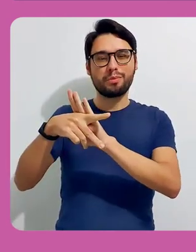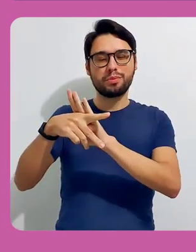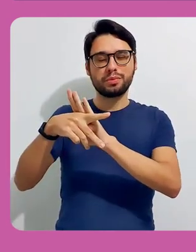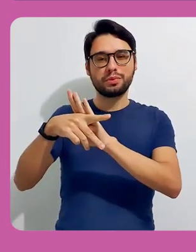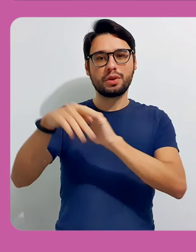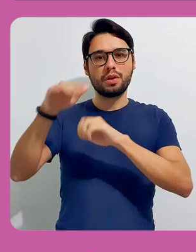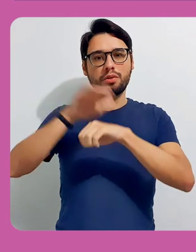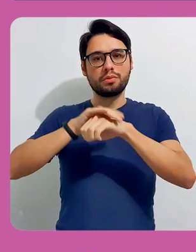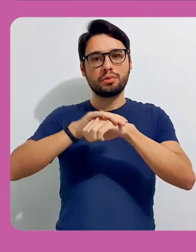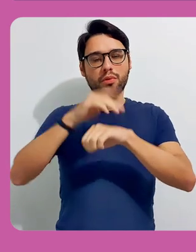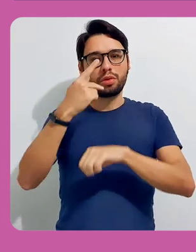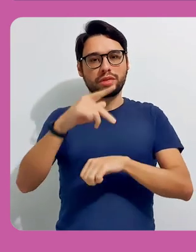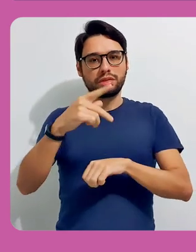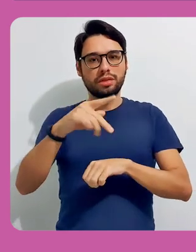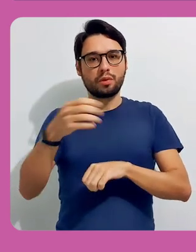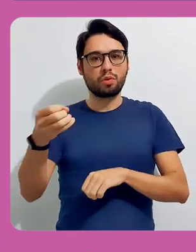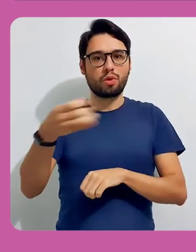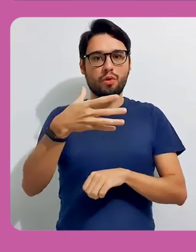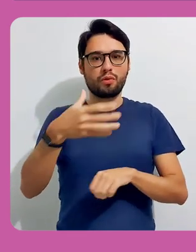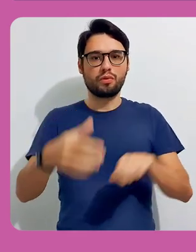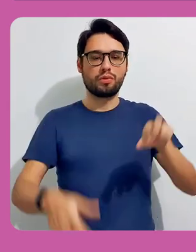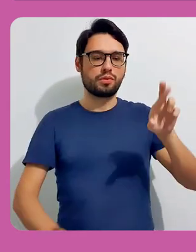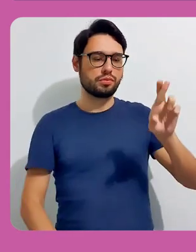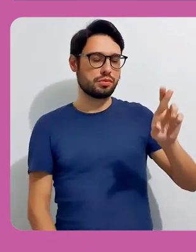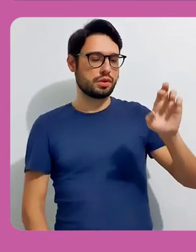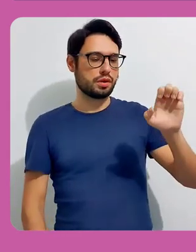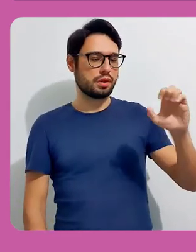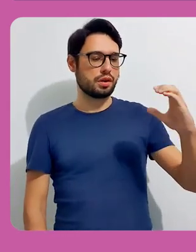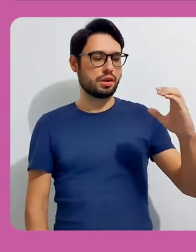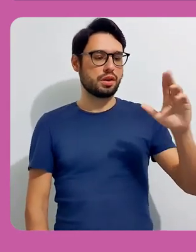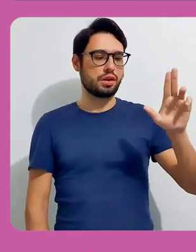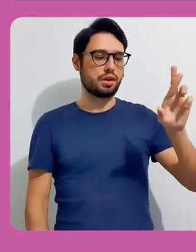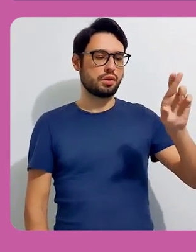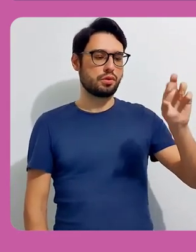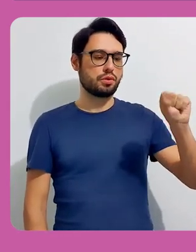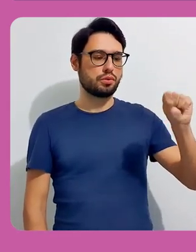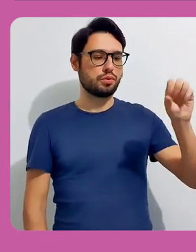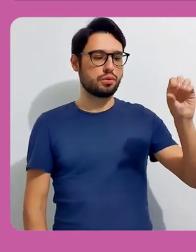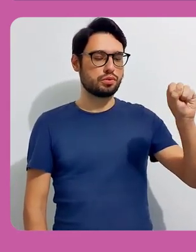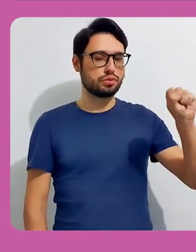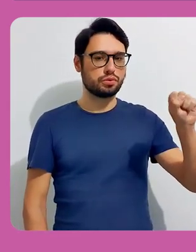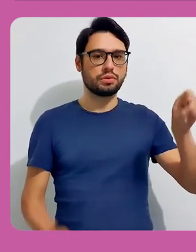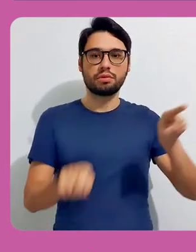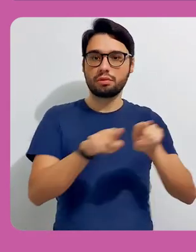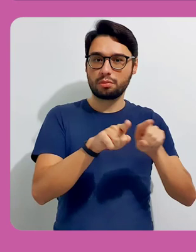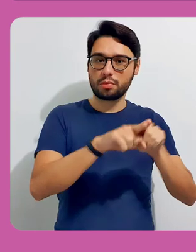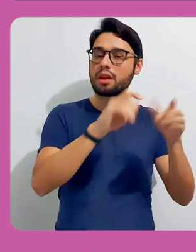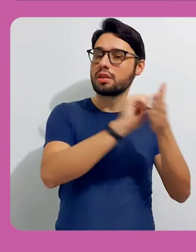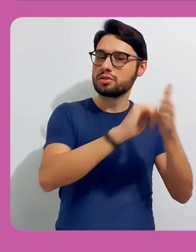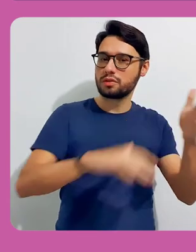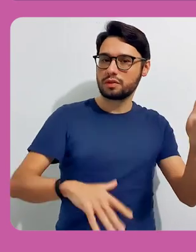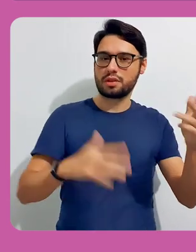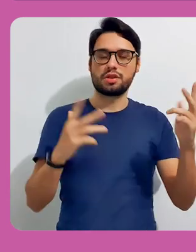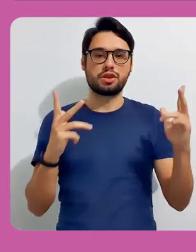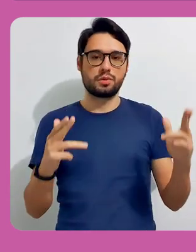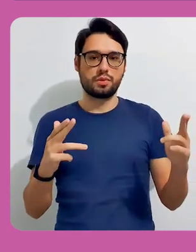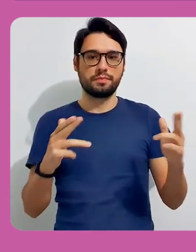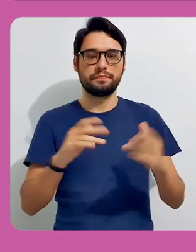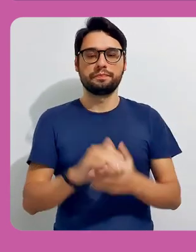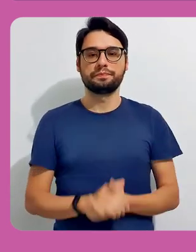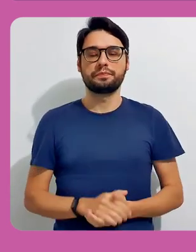específicas dessa sua decisão recurso na verdade isso vale tanto para recursos quanto para as atividades